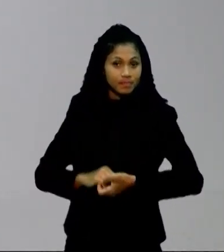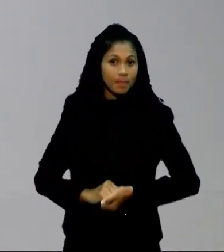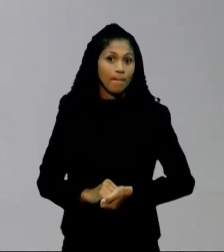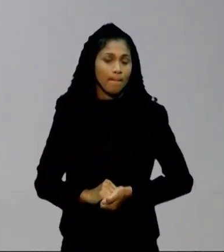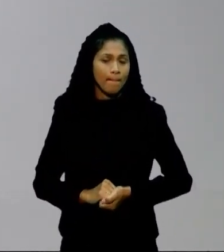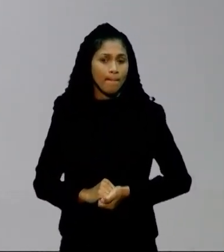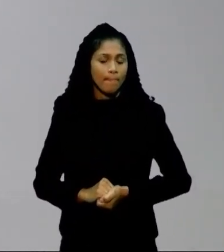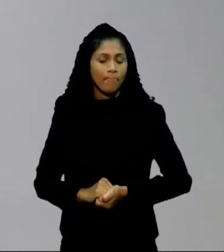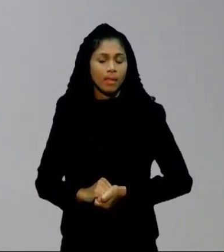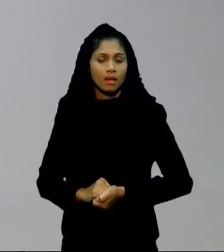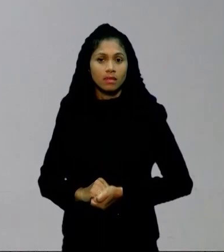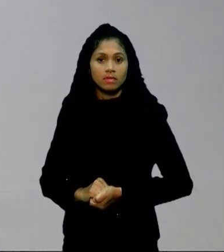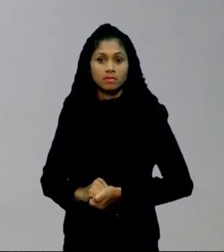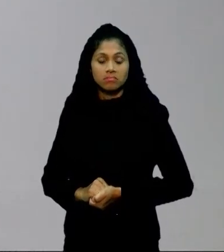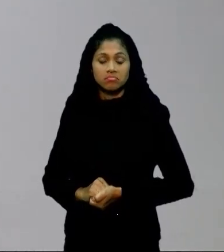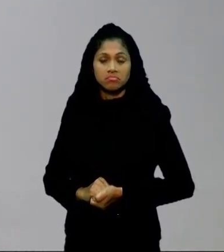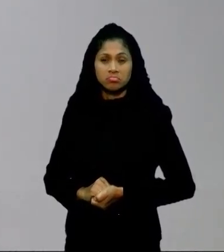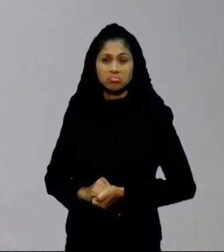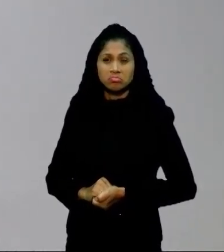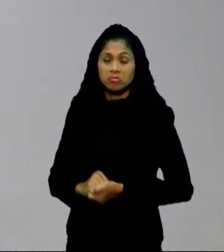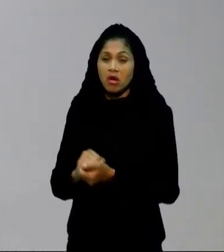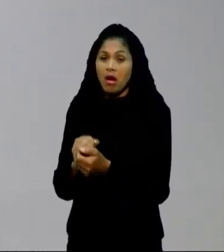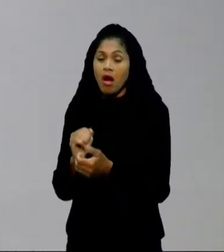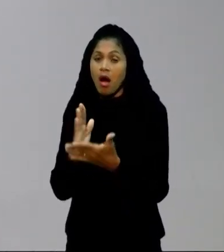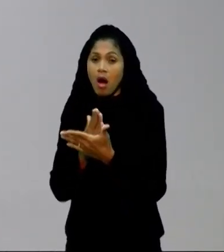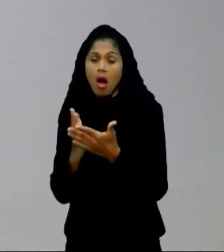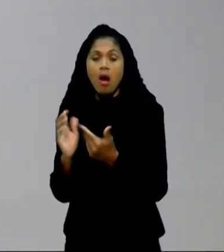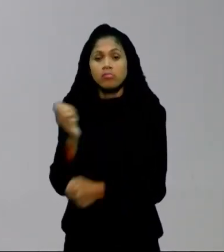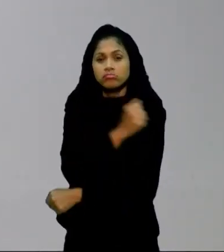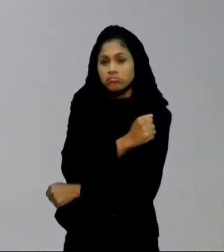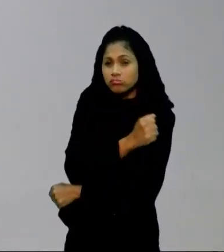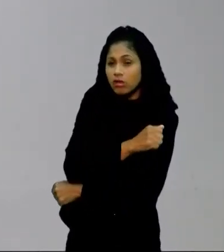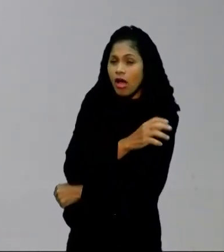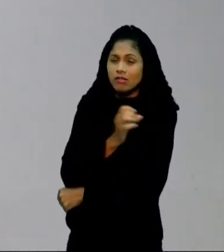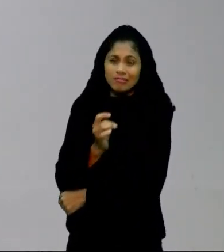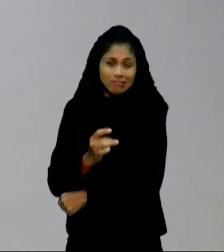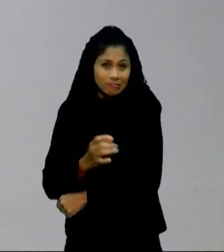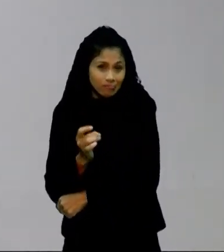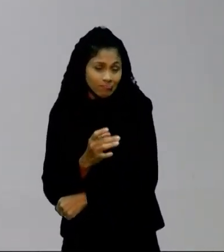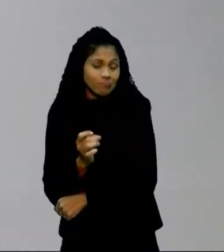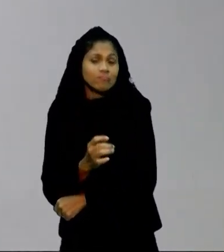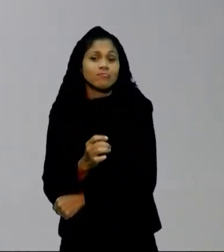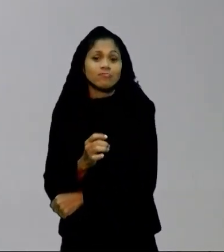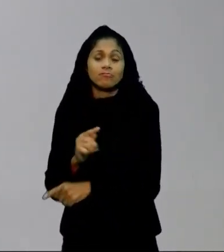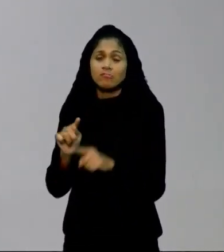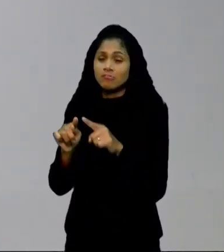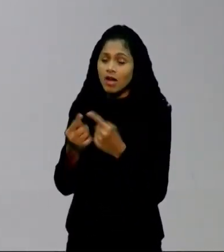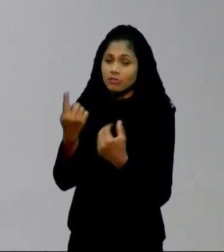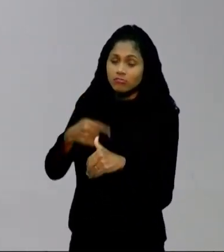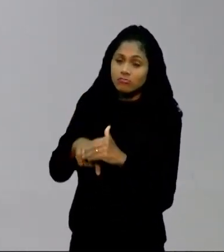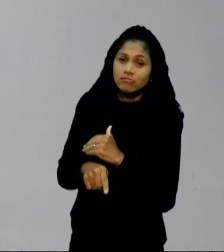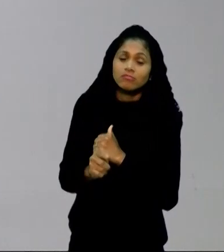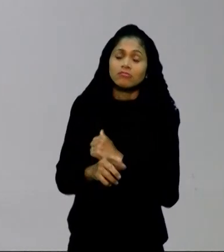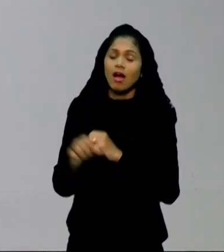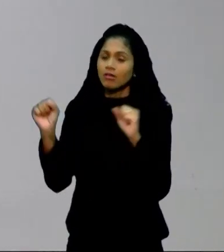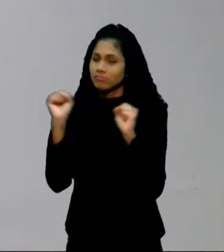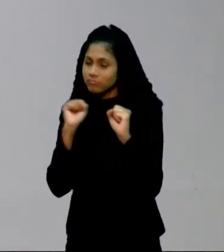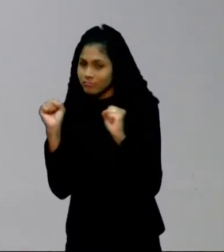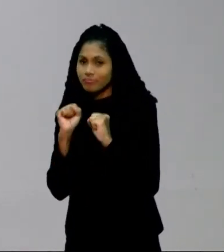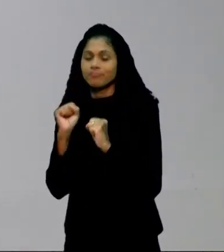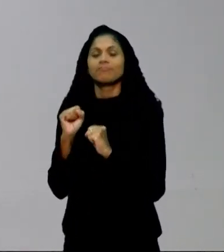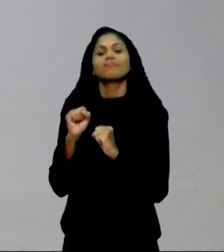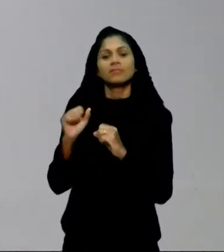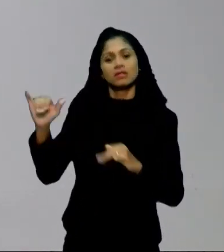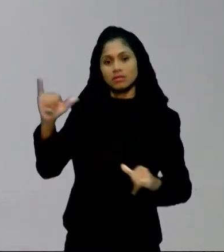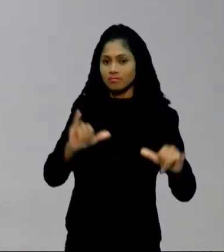Uma coisa muito odiada por alguns alunos, muito temida, mas no fundo é o queridinho e a queridinha dos